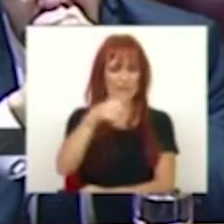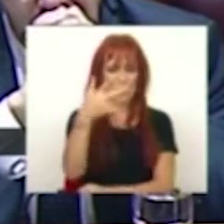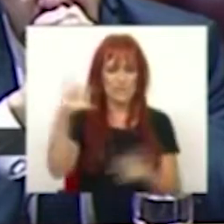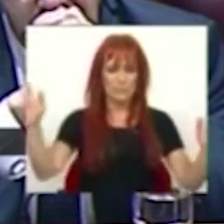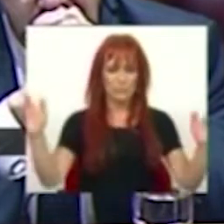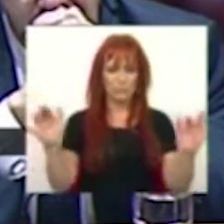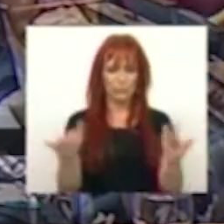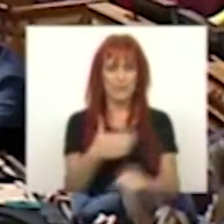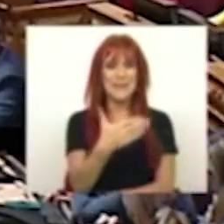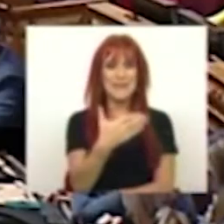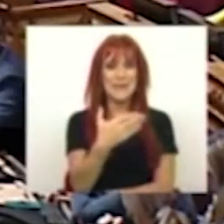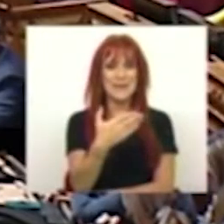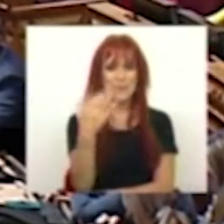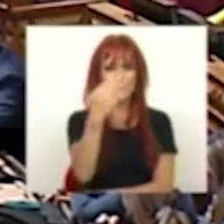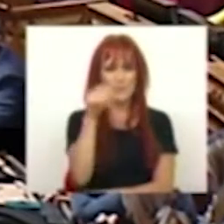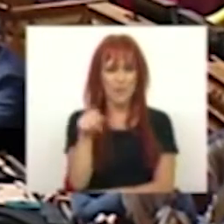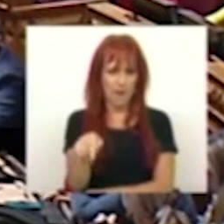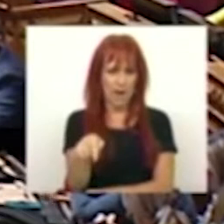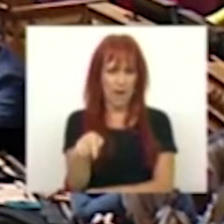para 17%.